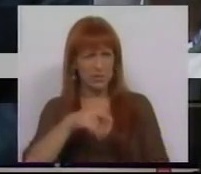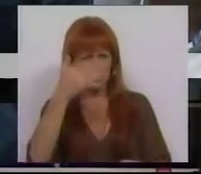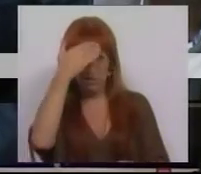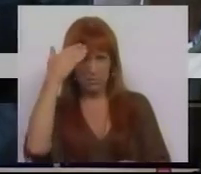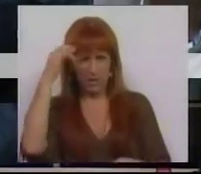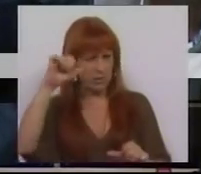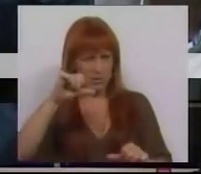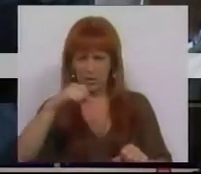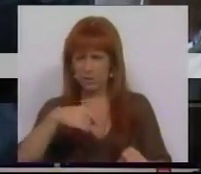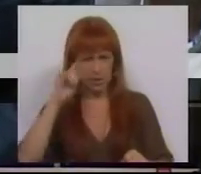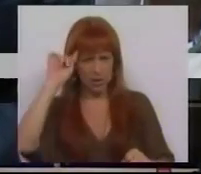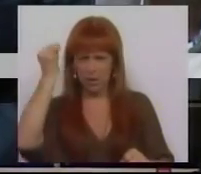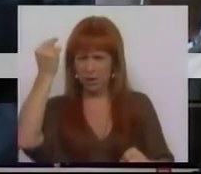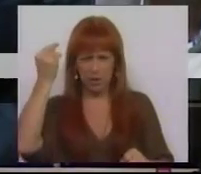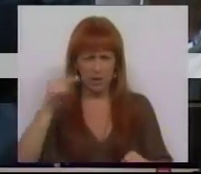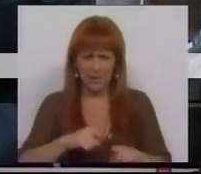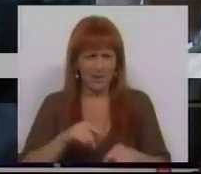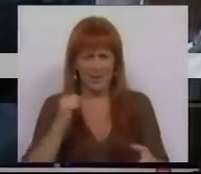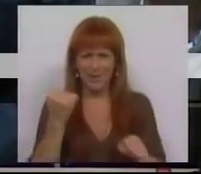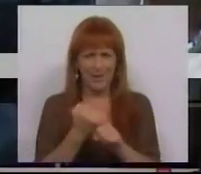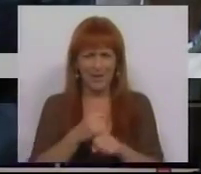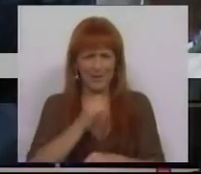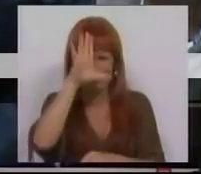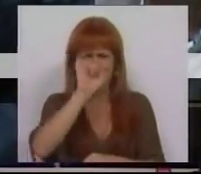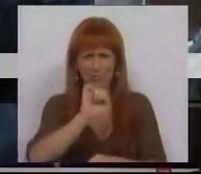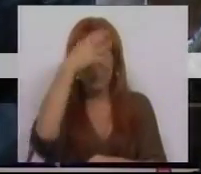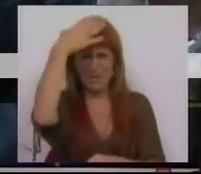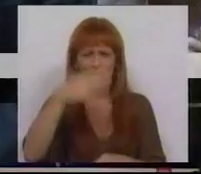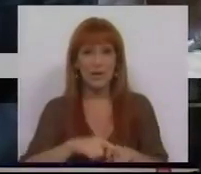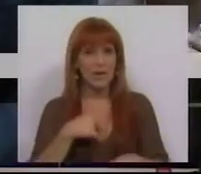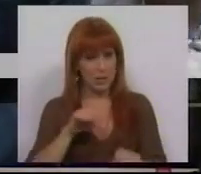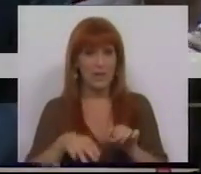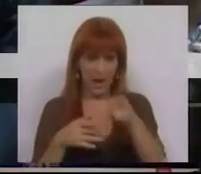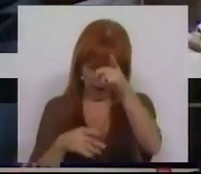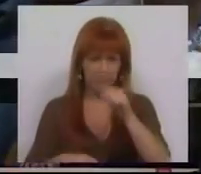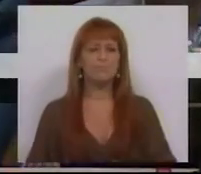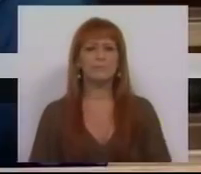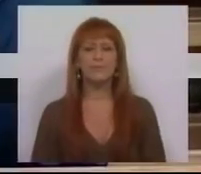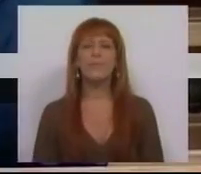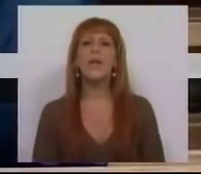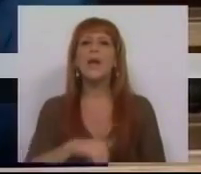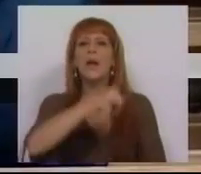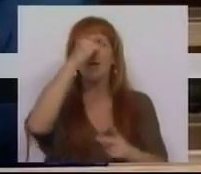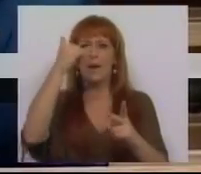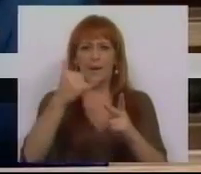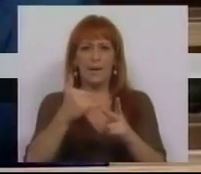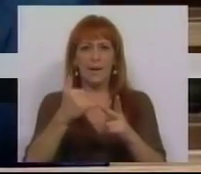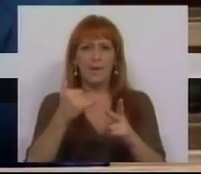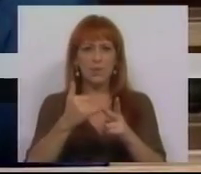saúde mental não é o mais adequado às funções do Primeiro-Ministro. É isso que lhe acontece. E